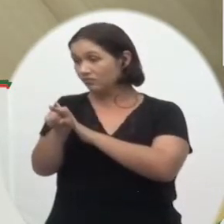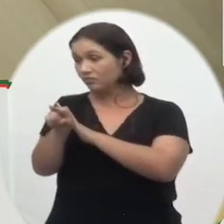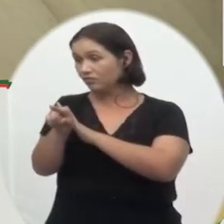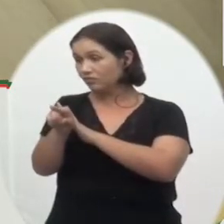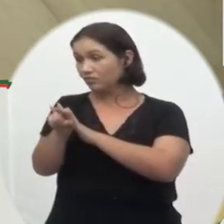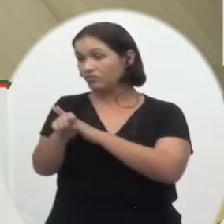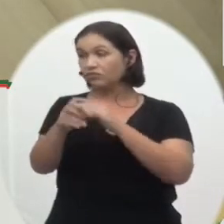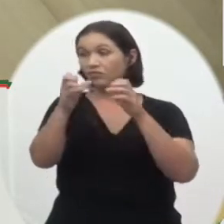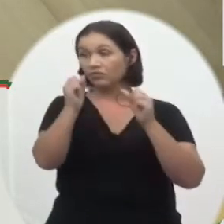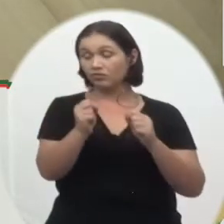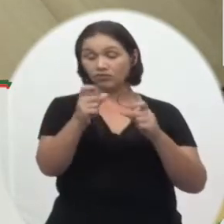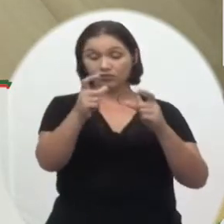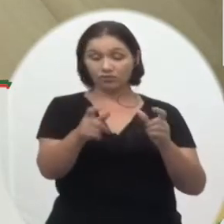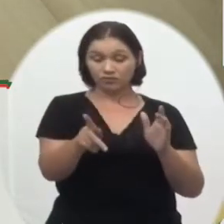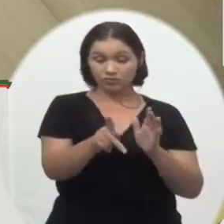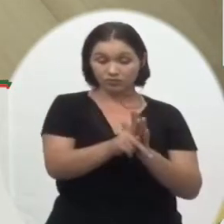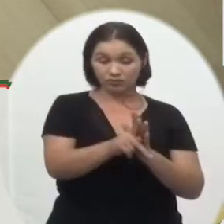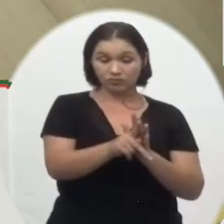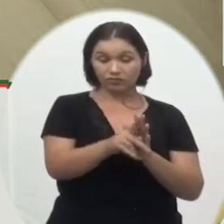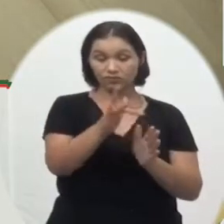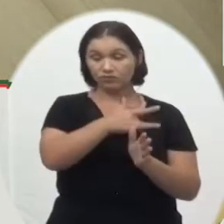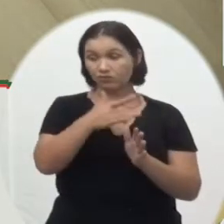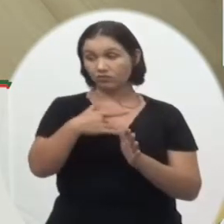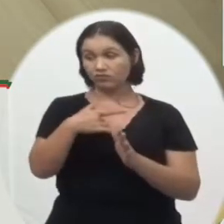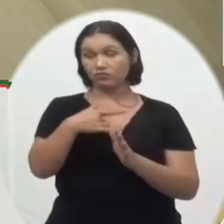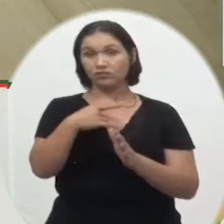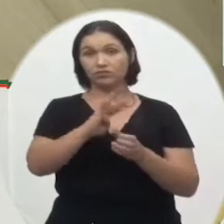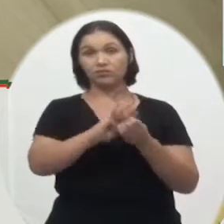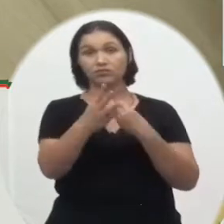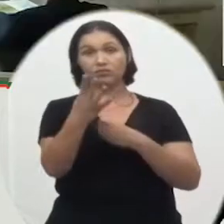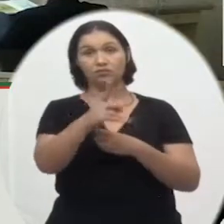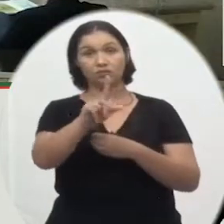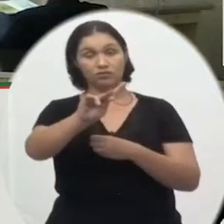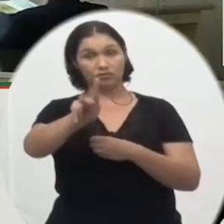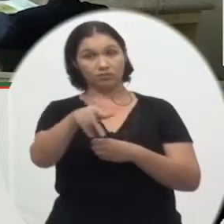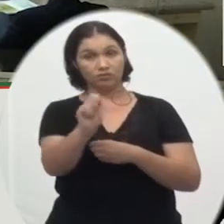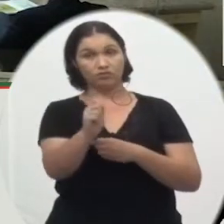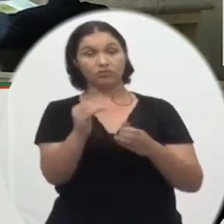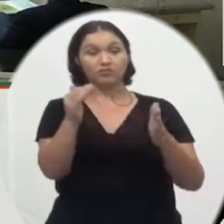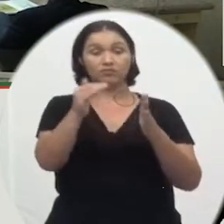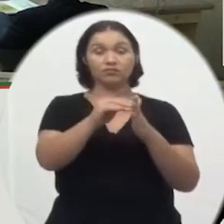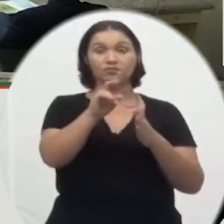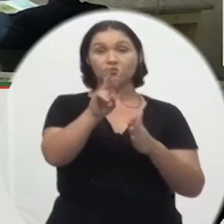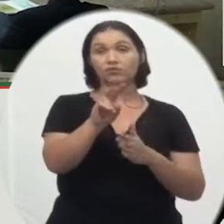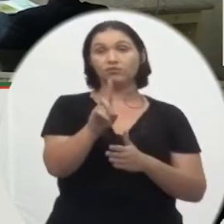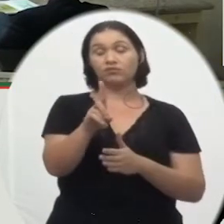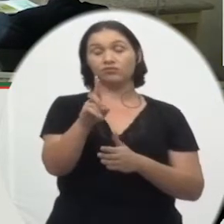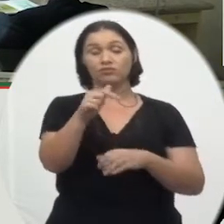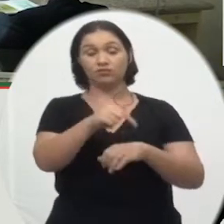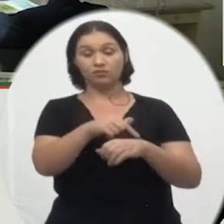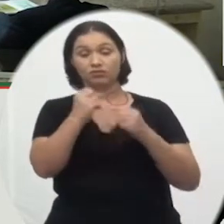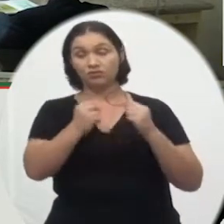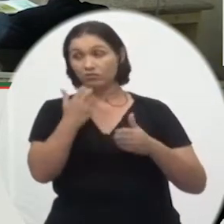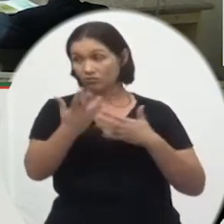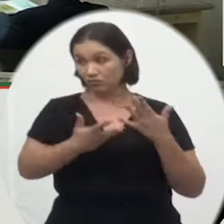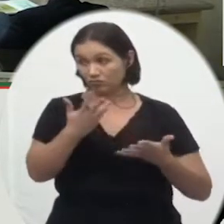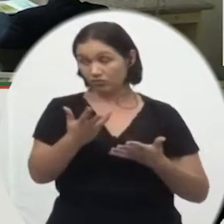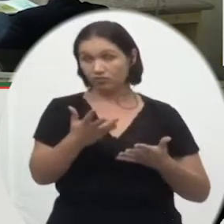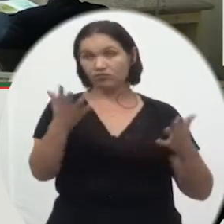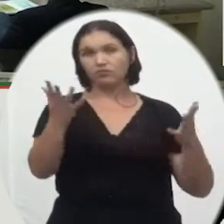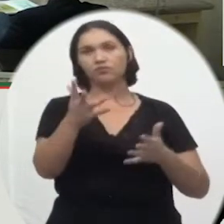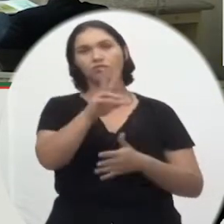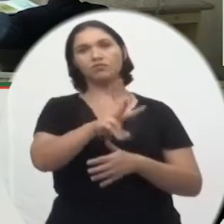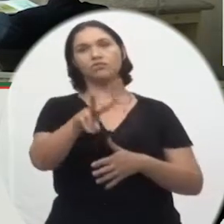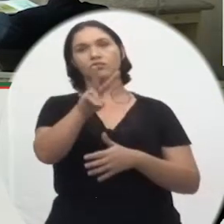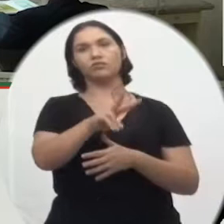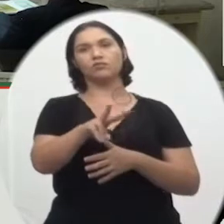atendimento da unidade de saúde do bairro Quarta Linha até às 21 horas. O requerimento está em discussão. Com a palavra o vereador proponente, vereador João